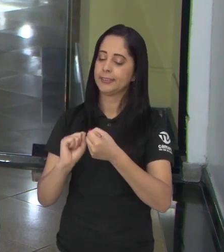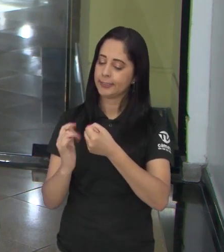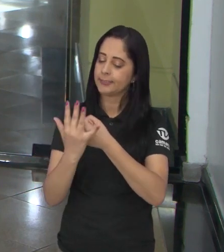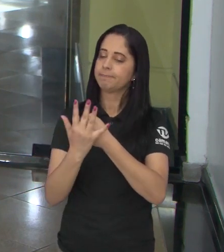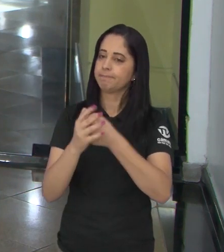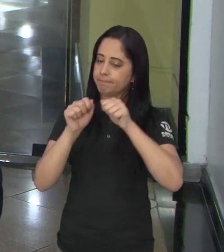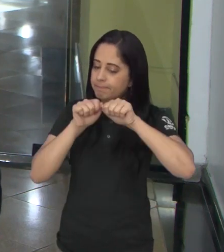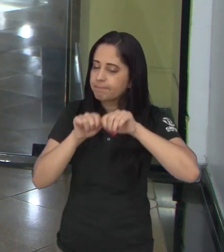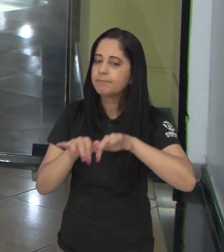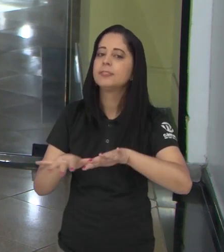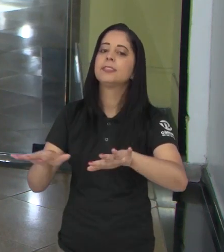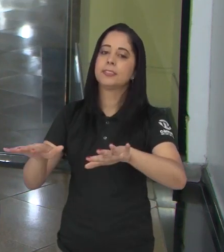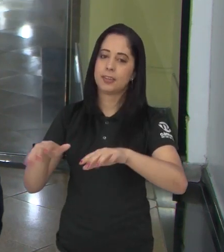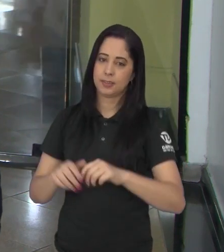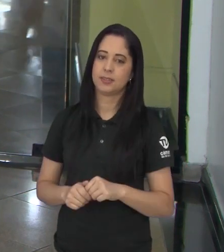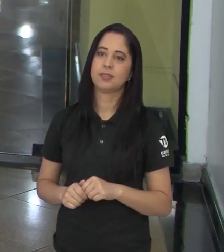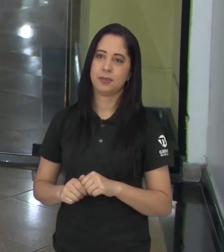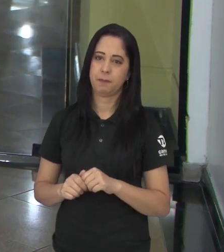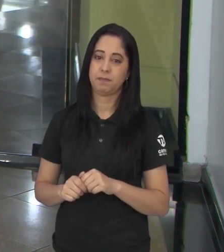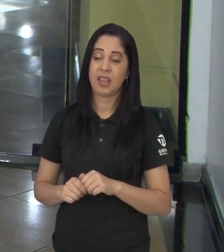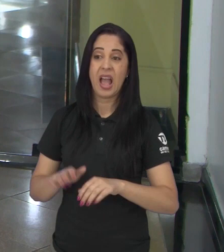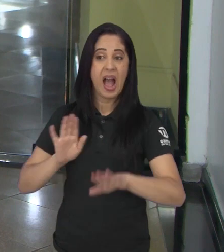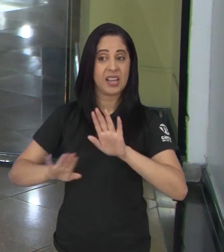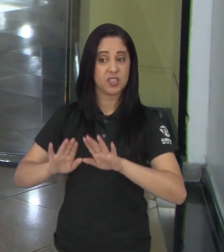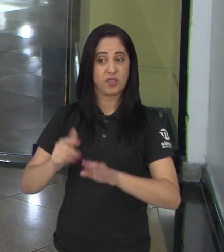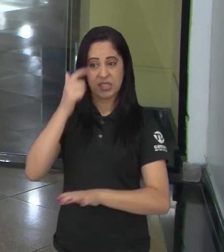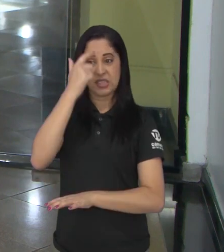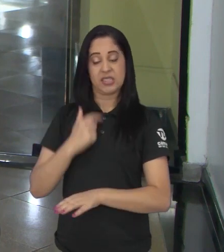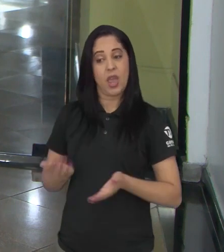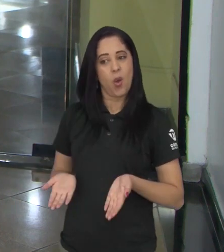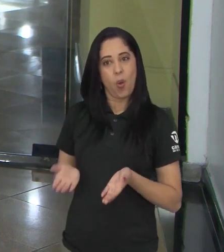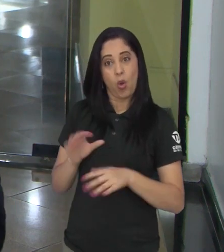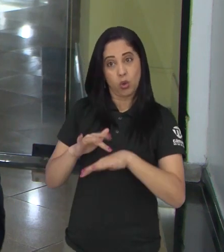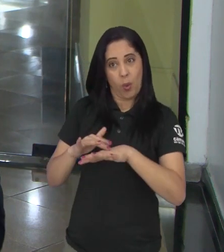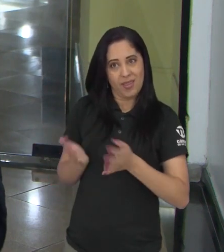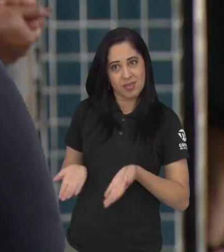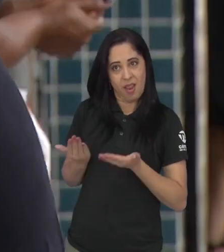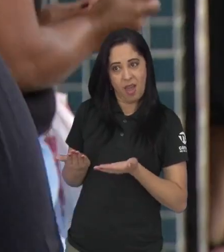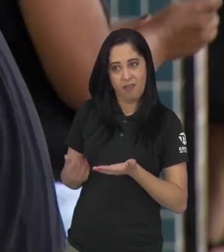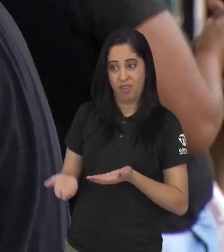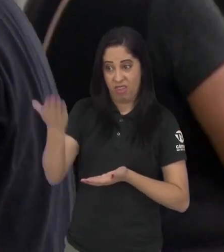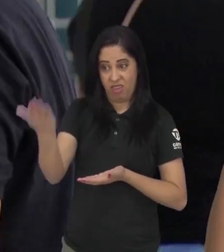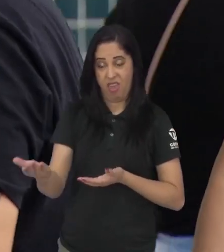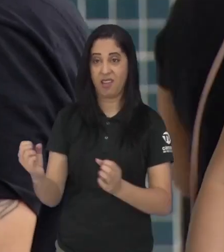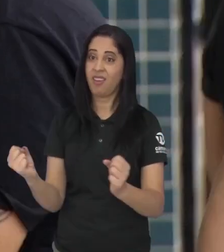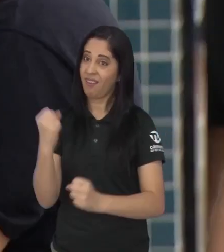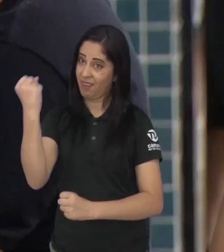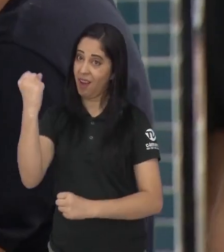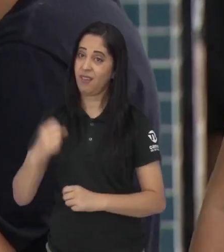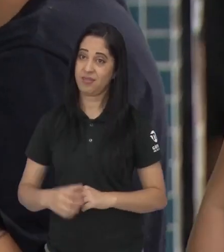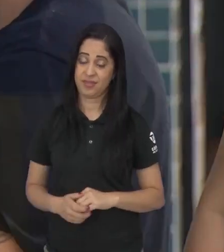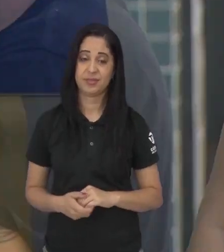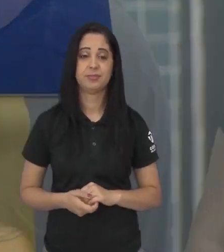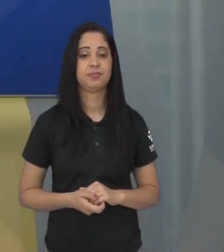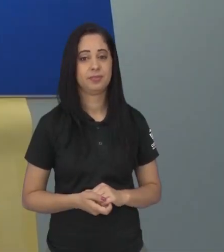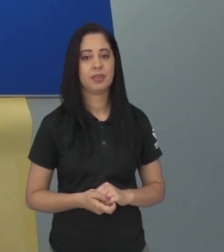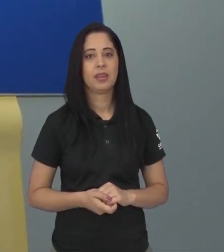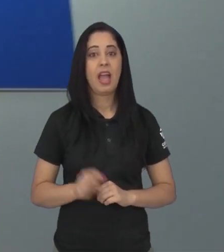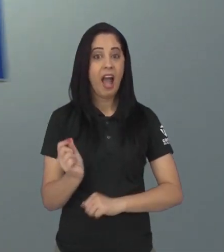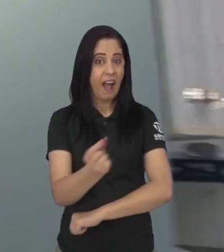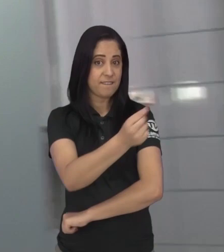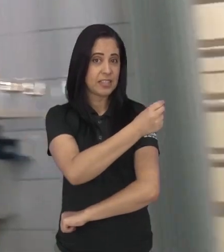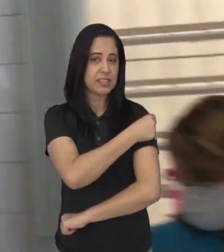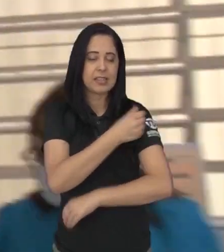mais graves. Mas o que não é grave para você pode ser grave para mim. E além da máscara, eles reforçam